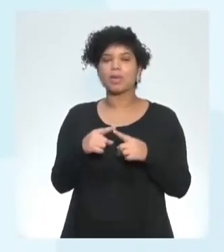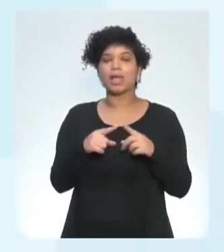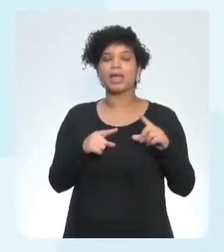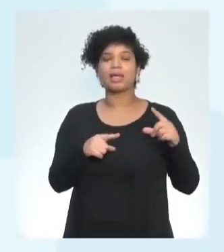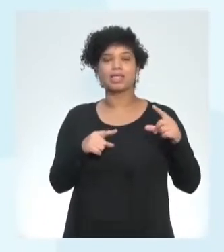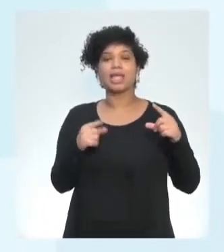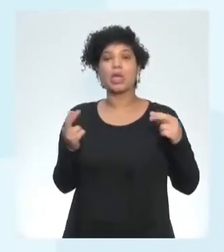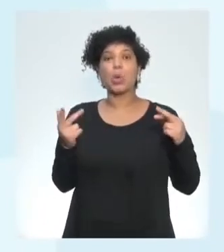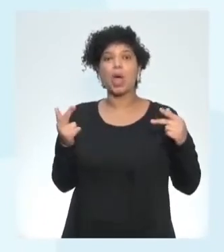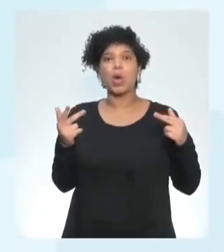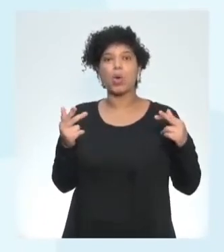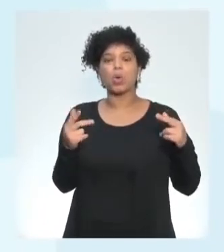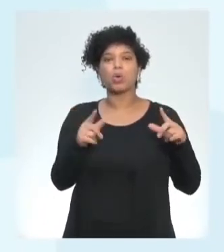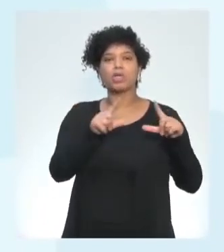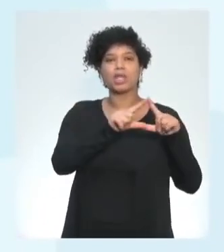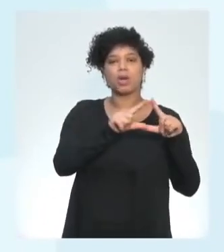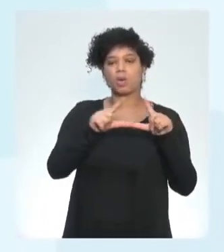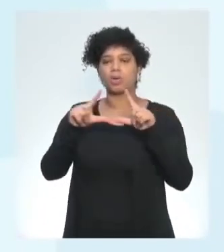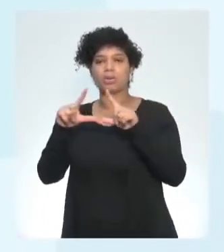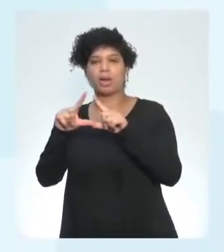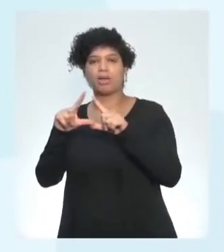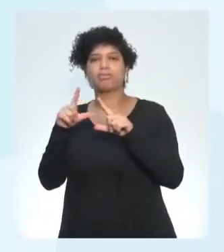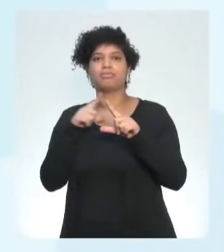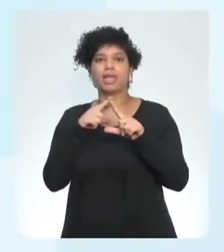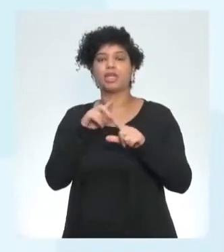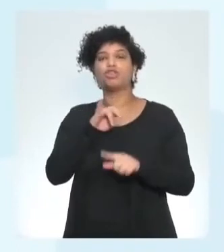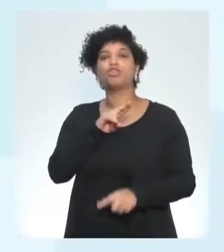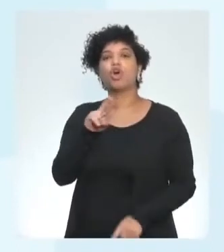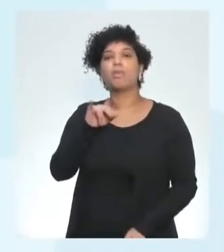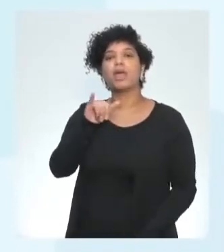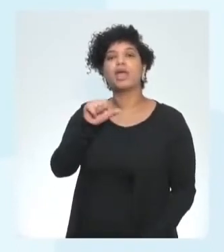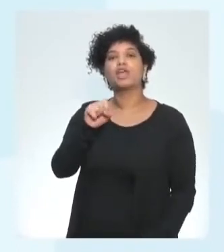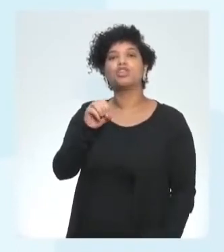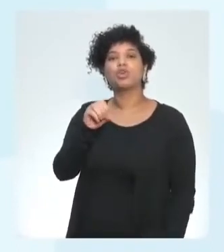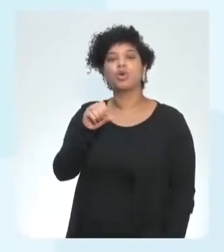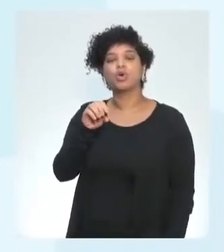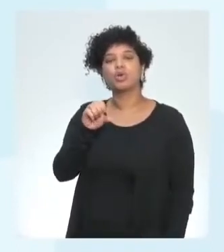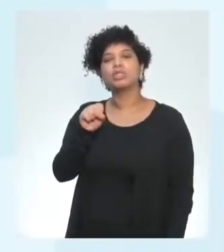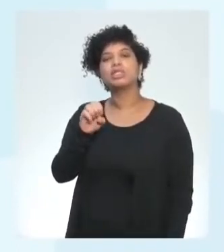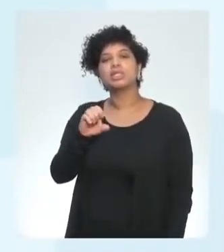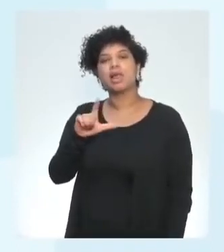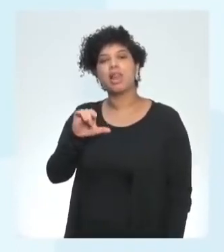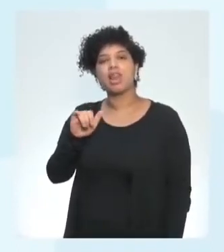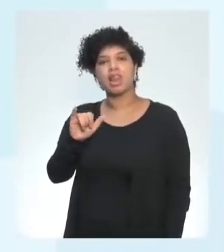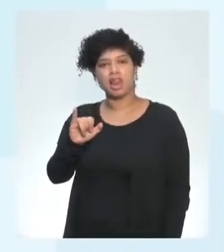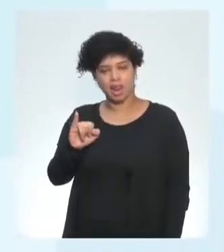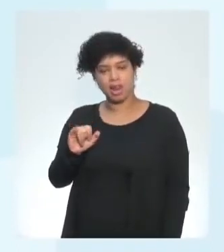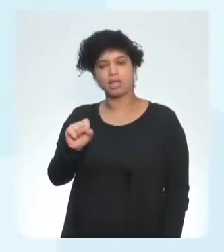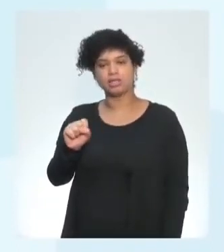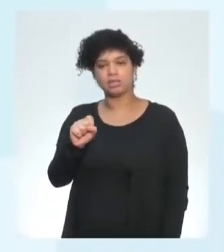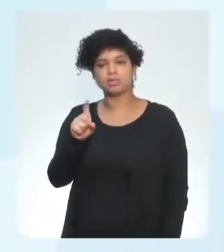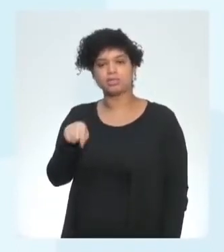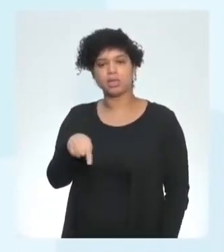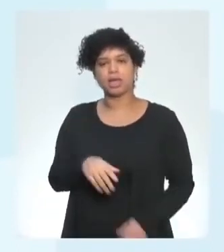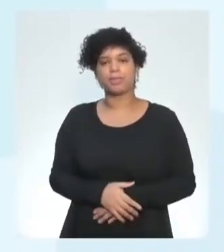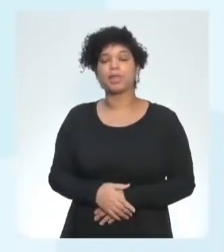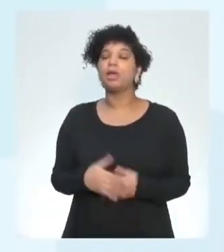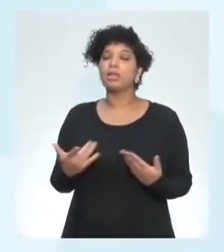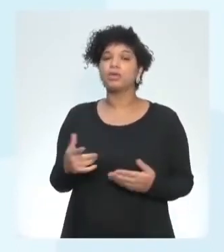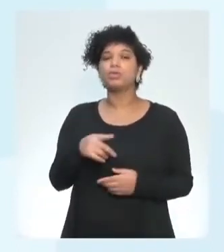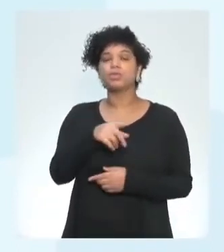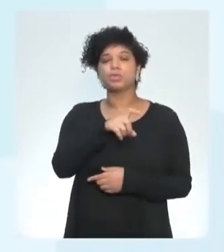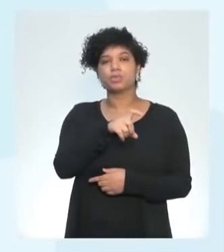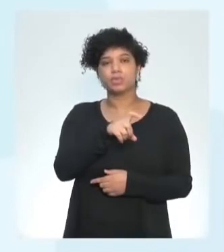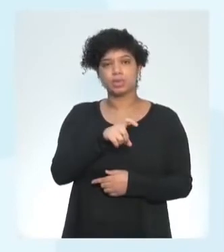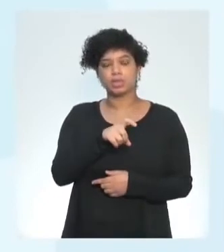isósceles. Então, o dobro de 4,3 é o lado, né, que está faltando aí. Então, x é igual ao y, que é igual ao dobro,